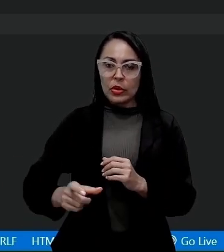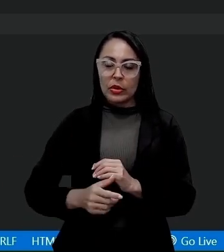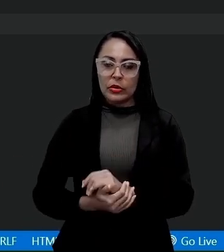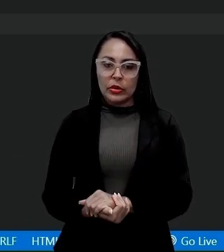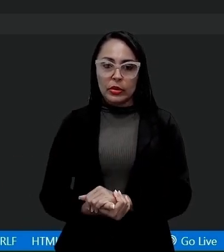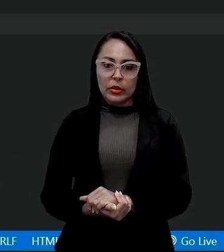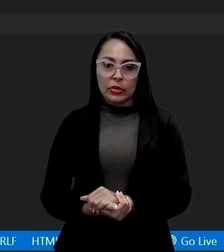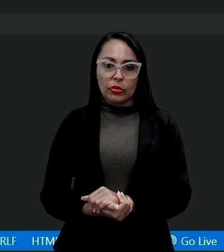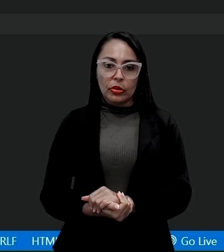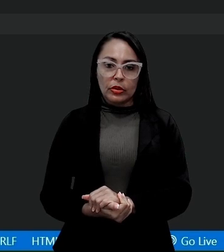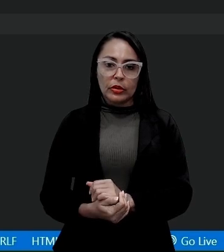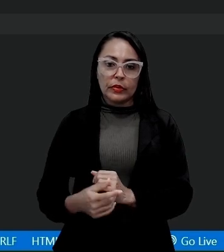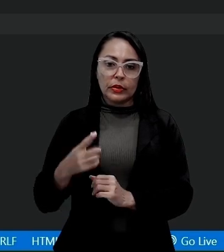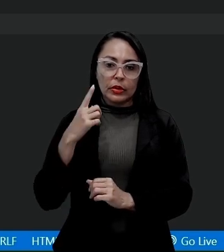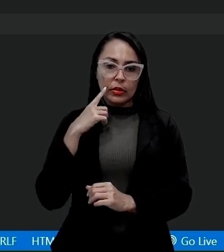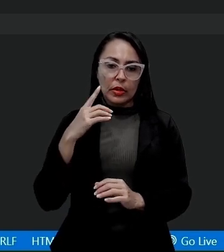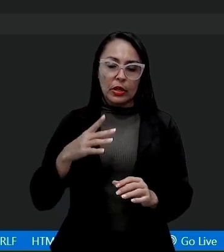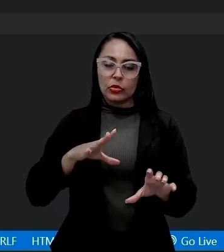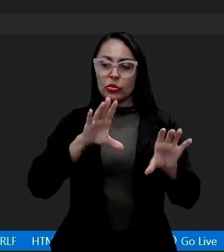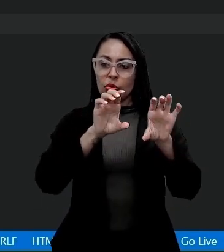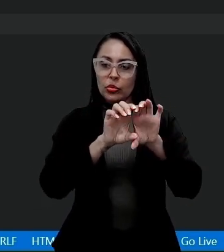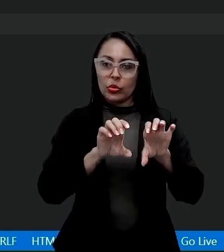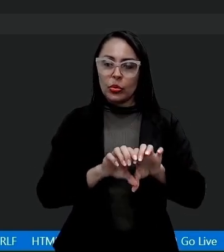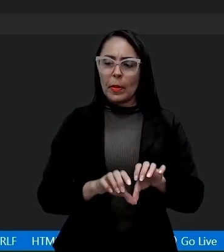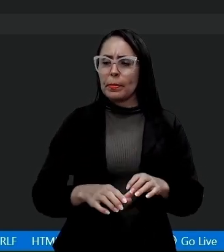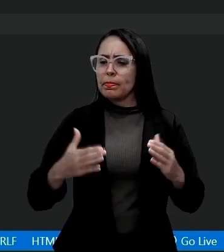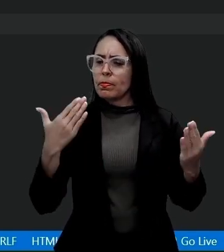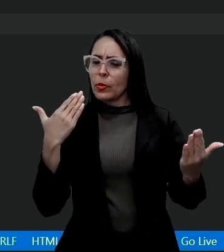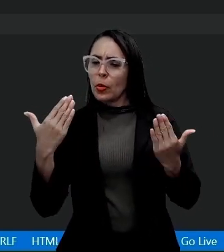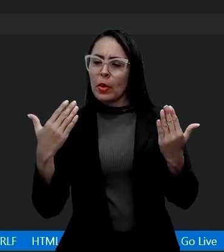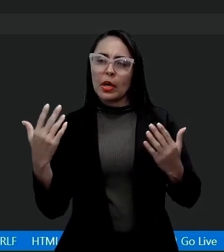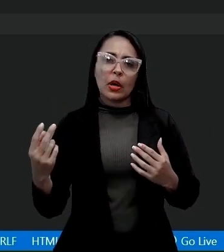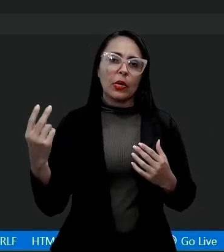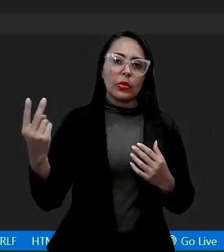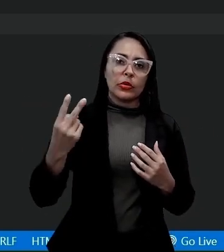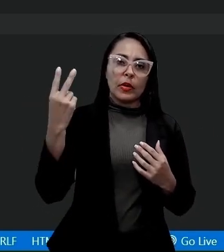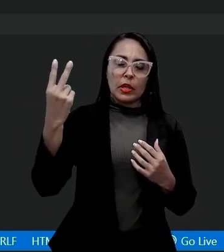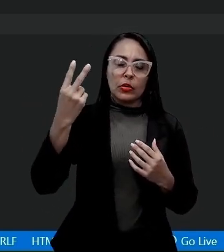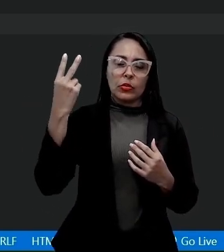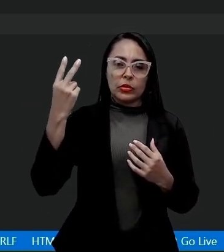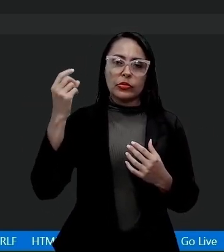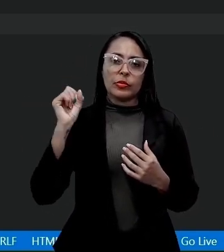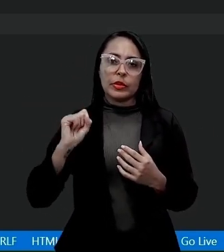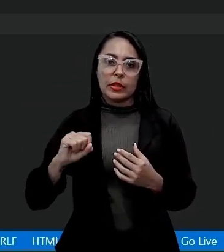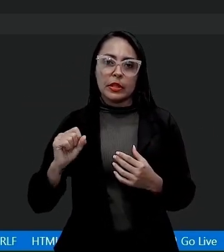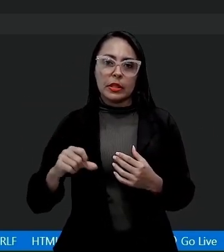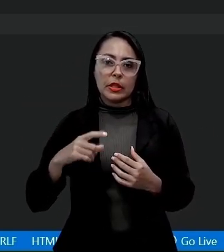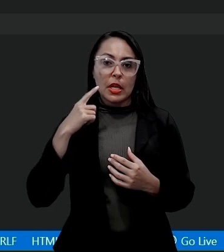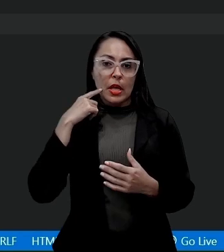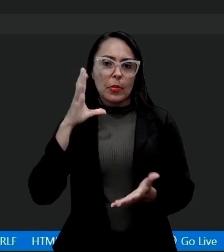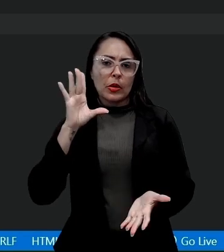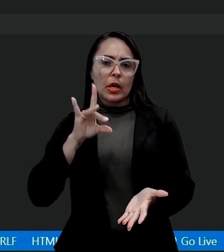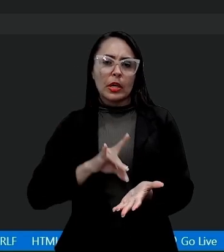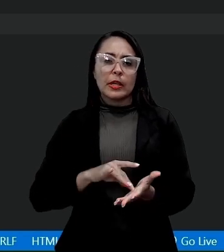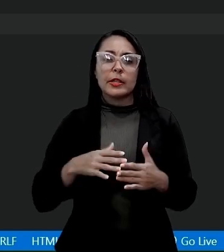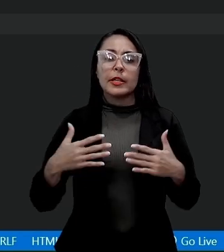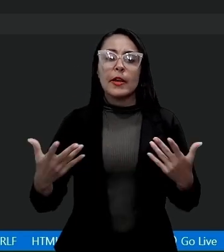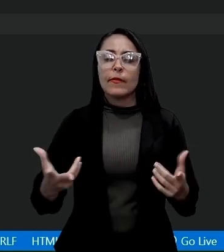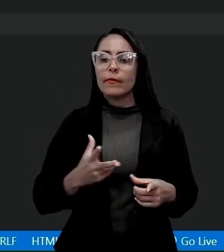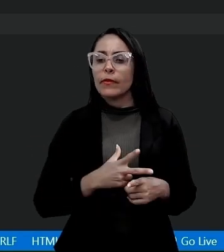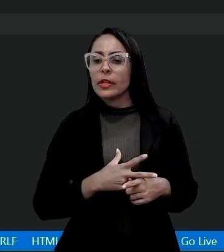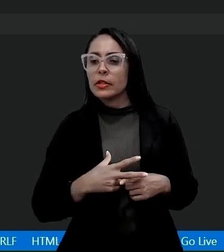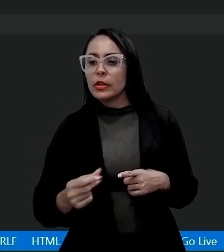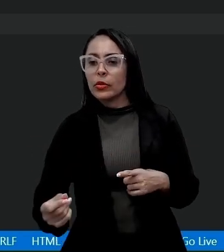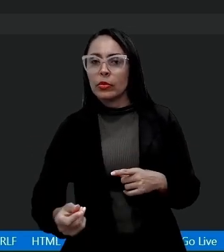Execute uma estrutura condicional para comparar os valores obtidos na jogada da força e determinar quem foi o vencedor ou se houve